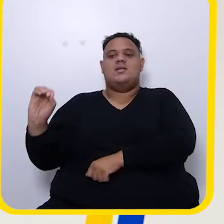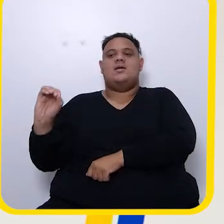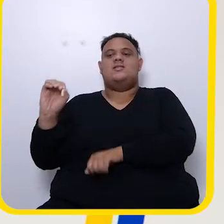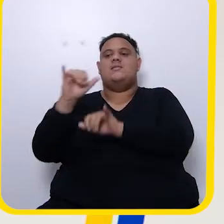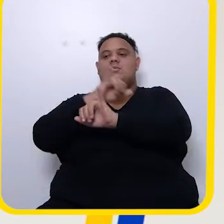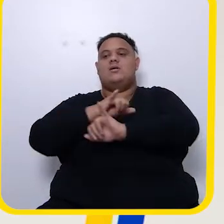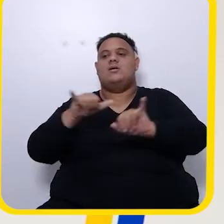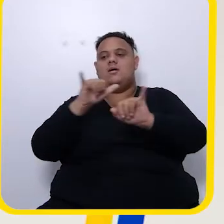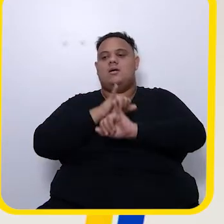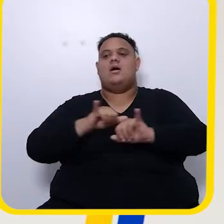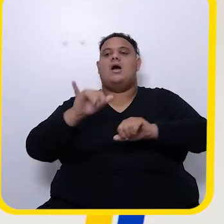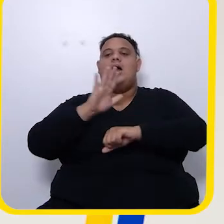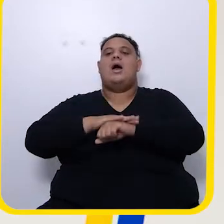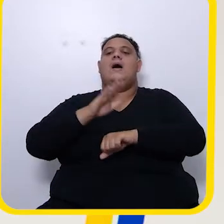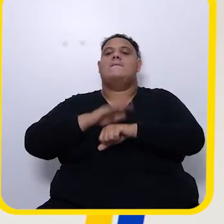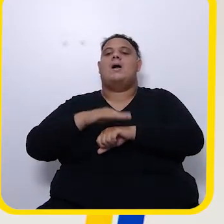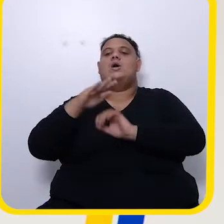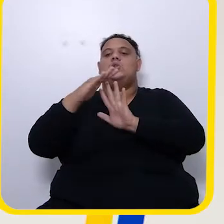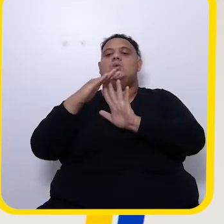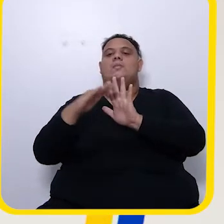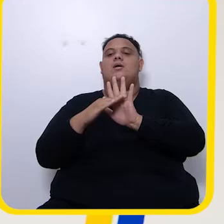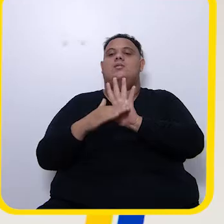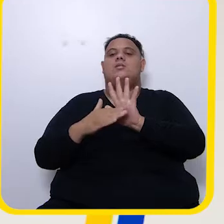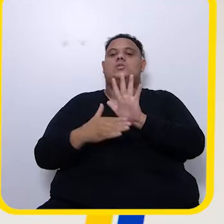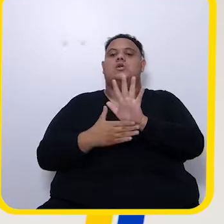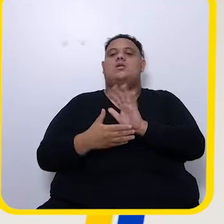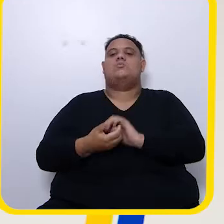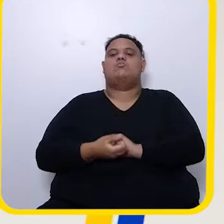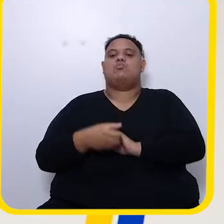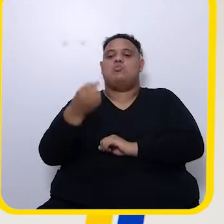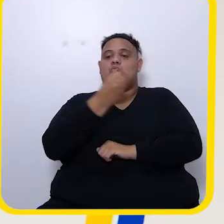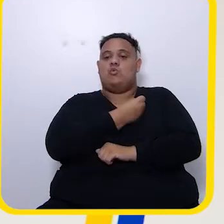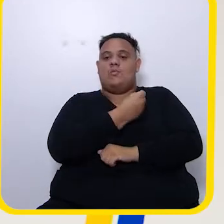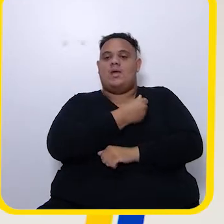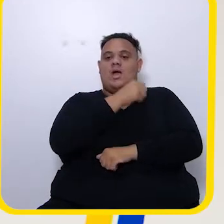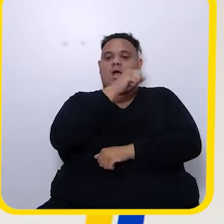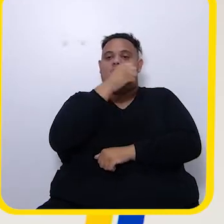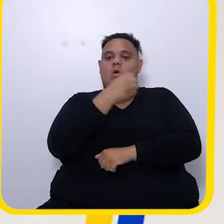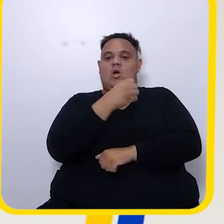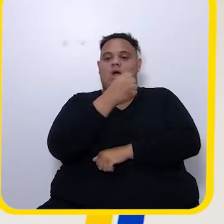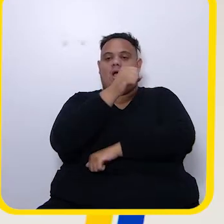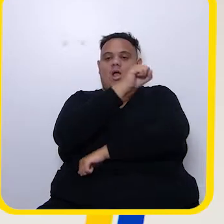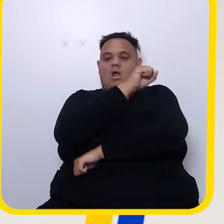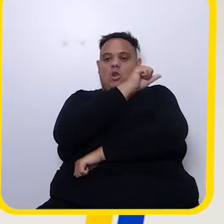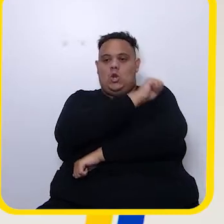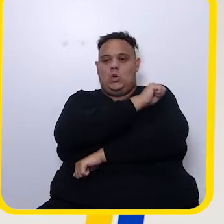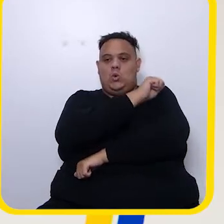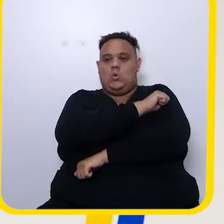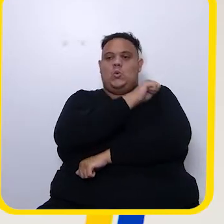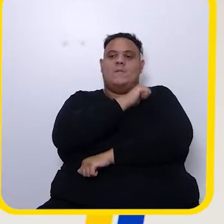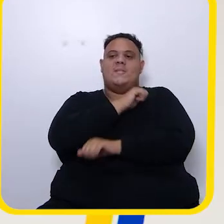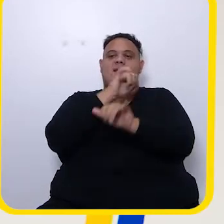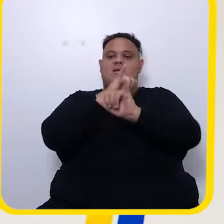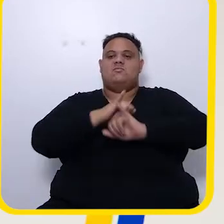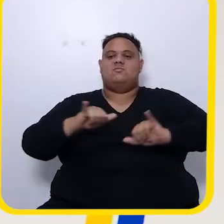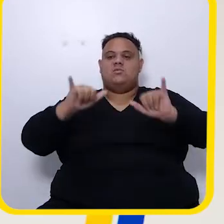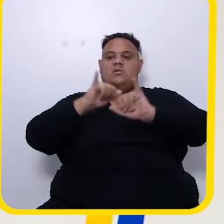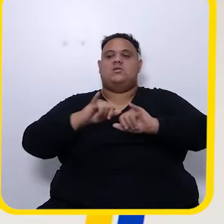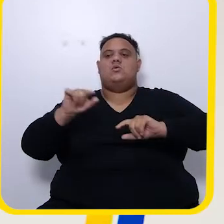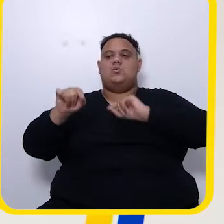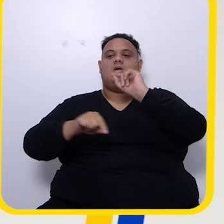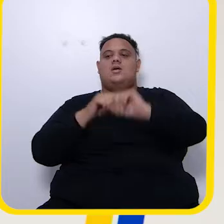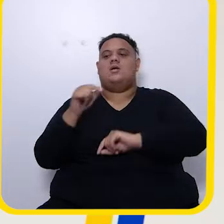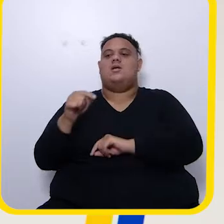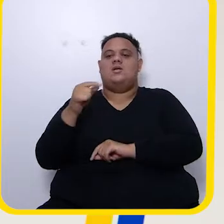panfletos a mais do que o planejado. O número de alunos presentes para a distribuição foi: